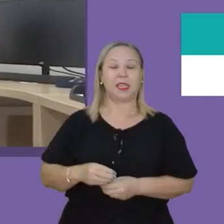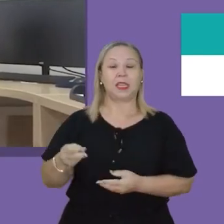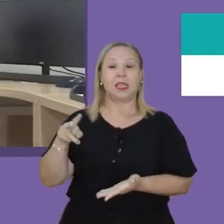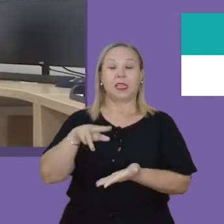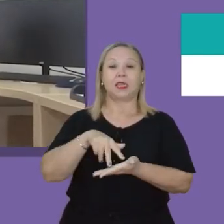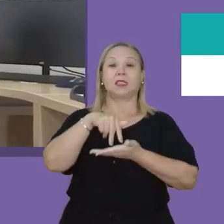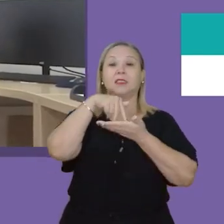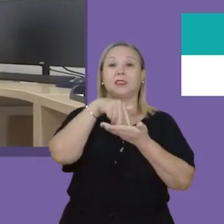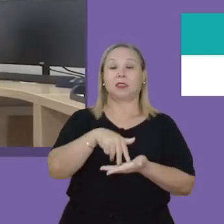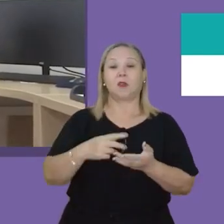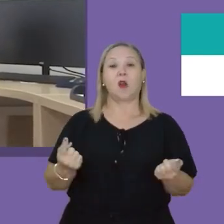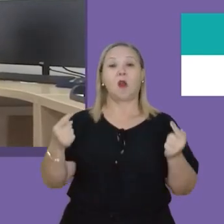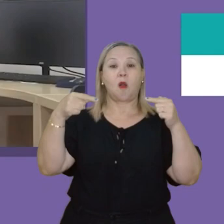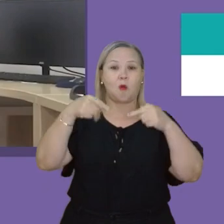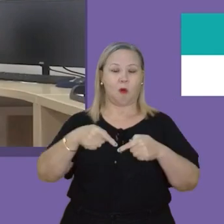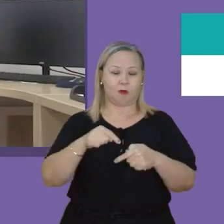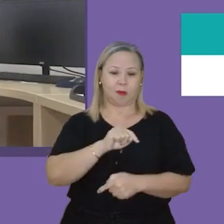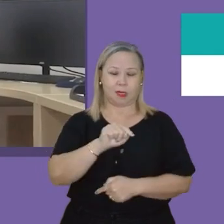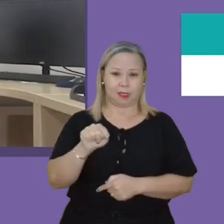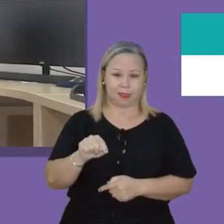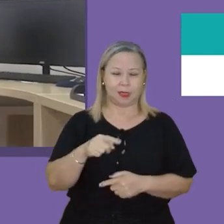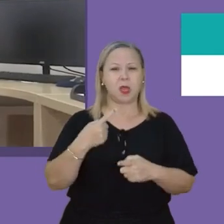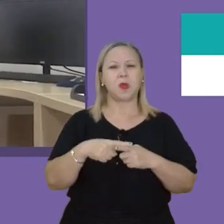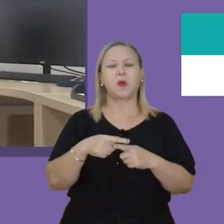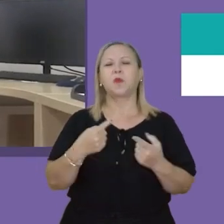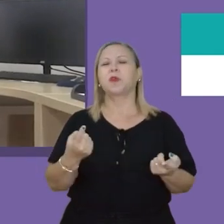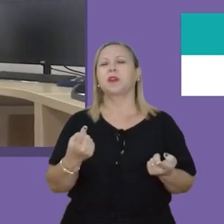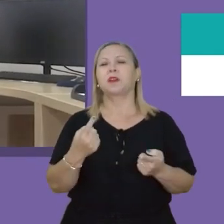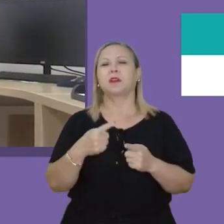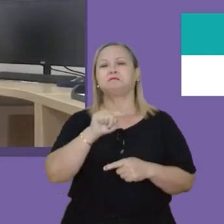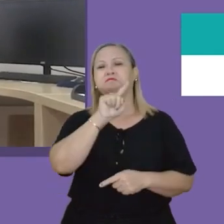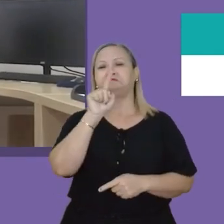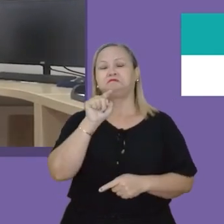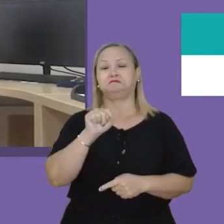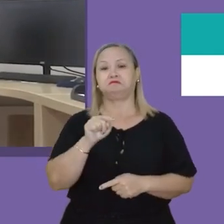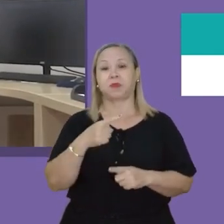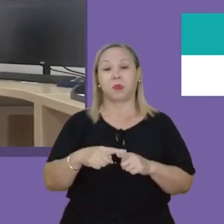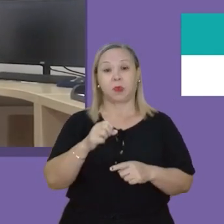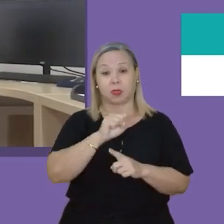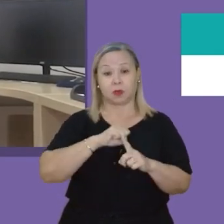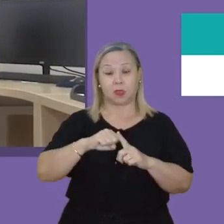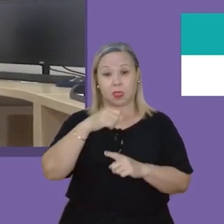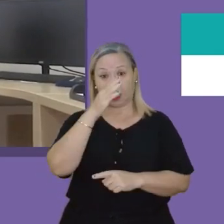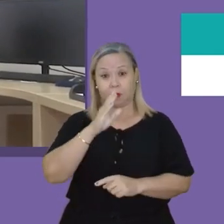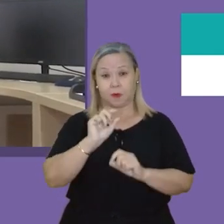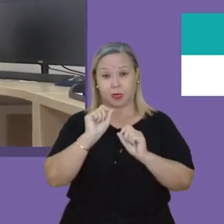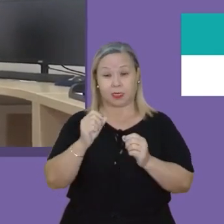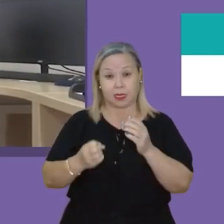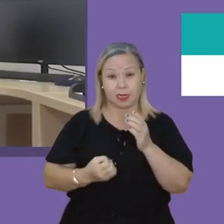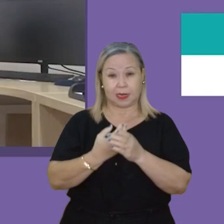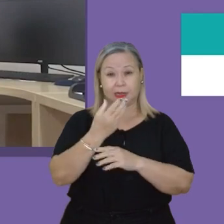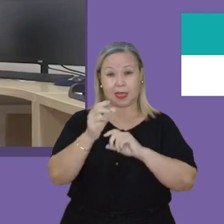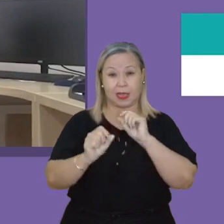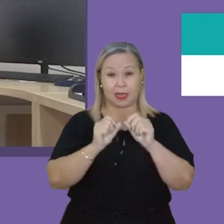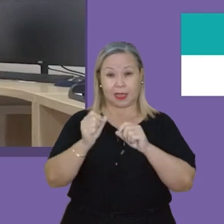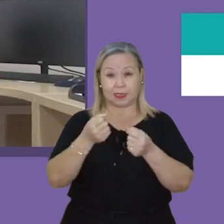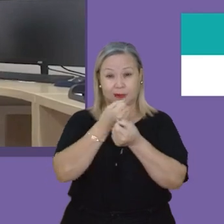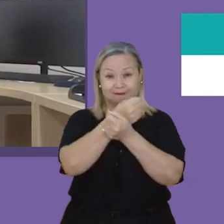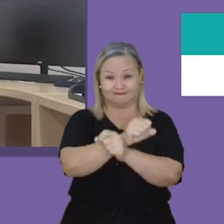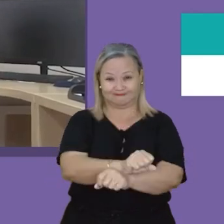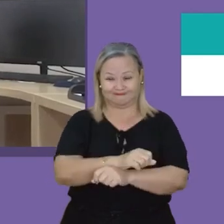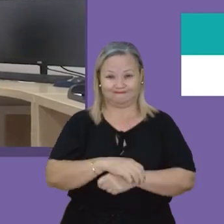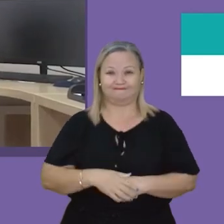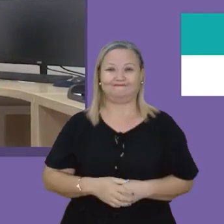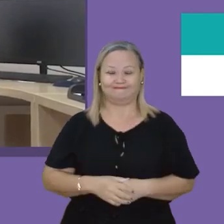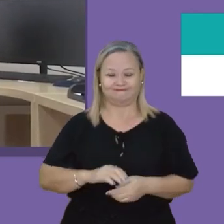inteiramente contrário a isso. E por quê? Porque a sociedade brasileira, ela nasceu de um estupro. Foi quando